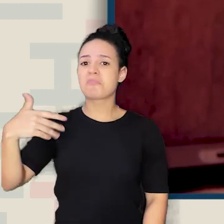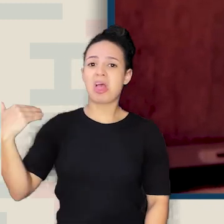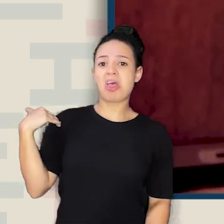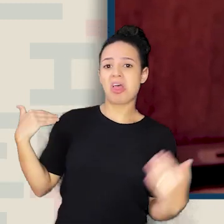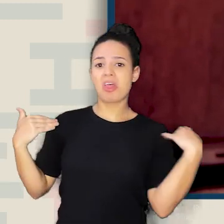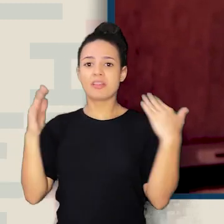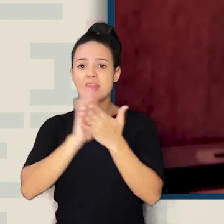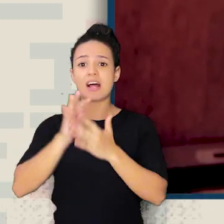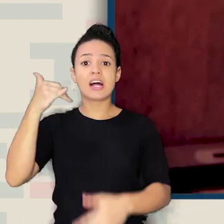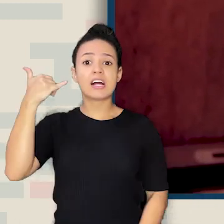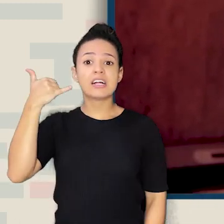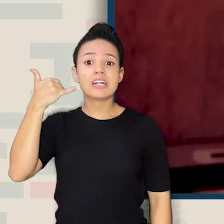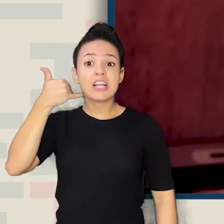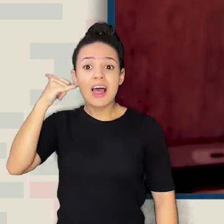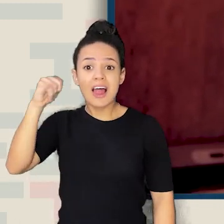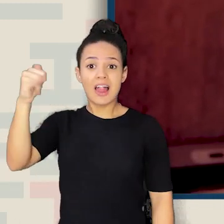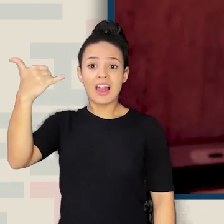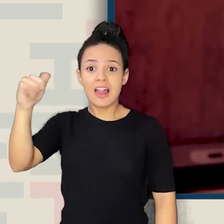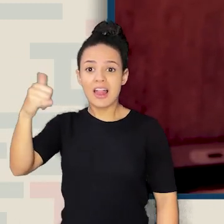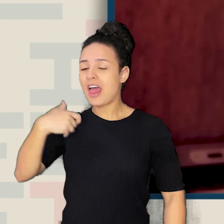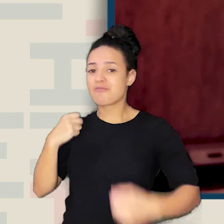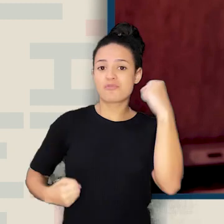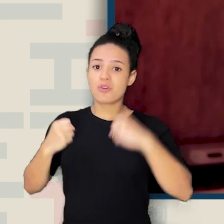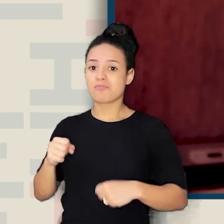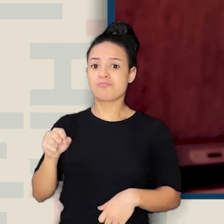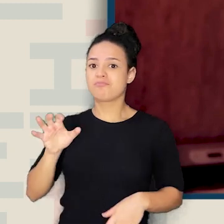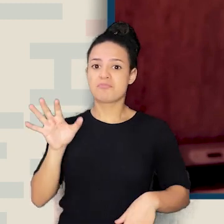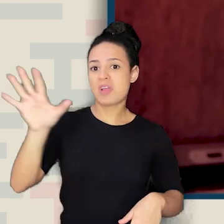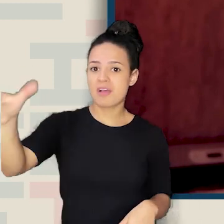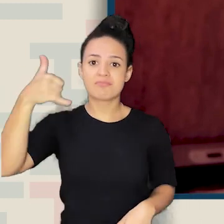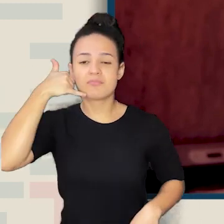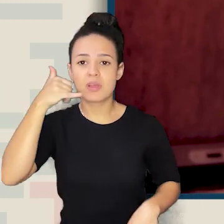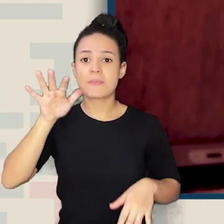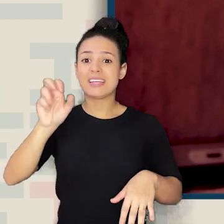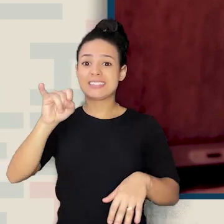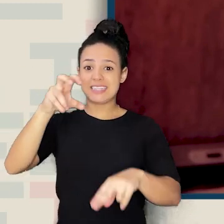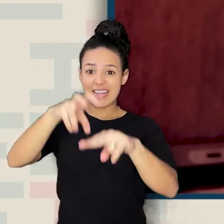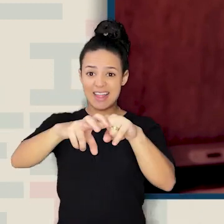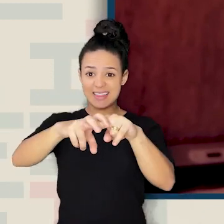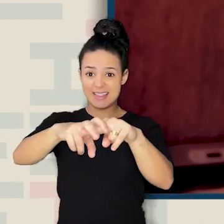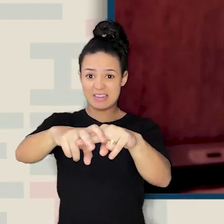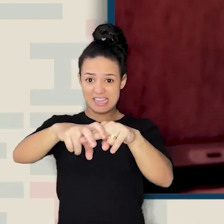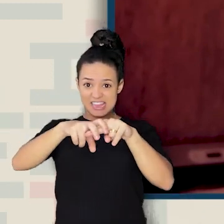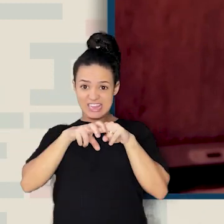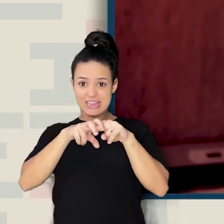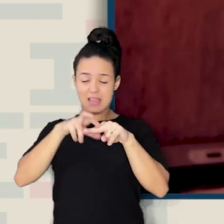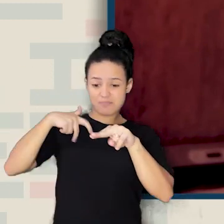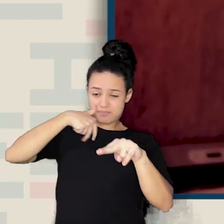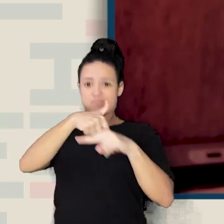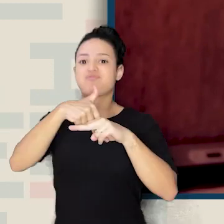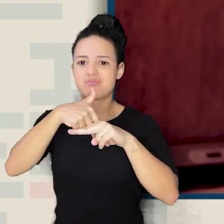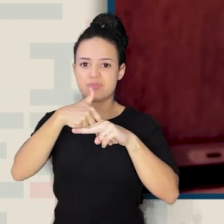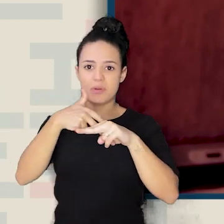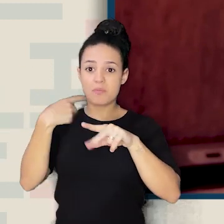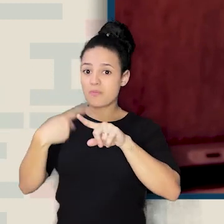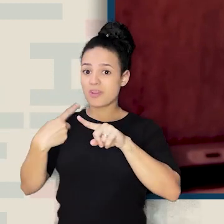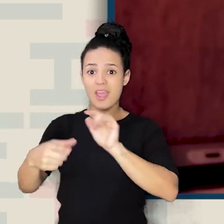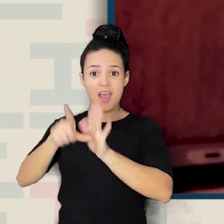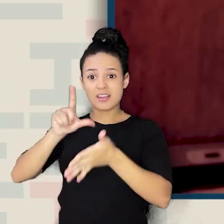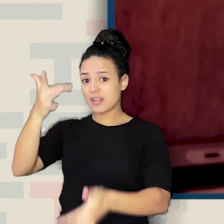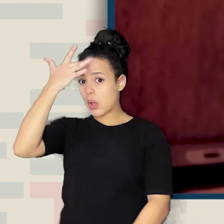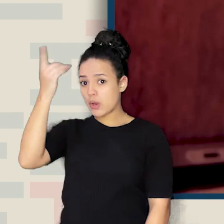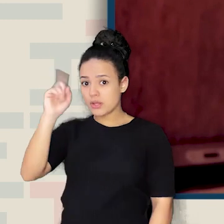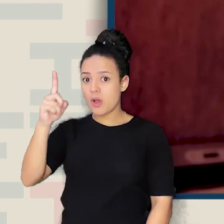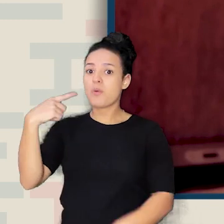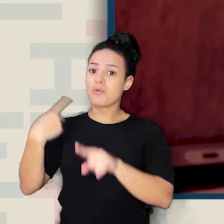ando, não esbarro em nada, o telefone toca, eu saio correndo dentro de casa. Mas se alguém puxa uma cadeira e coloca no meio do caminho, é fatal, porque aquilo não estava dentro